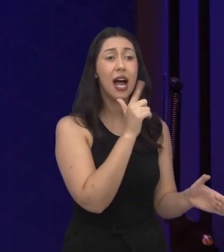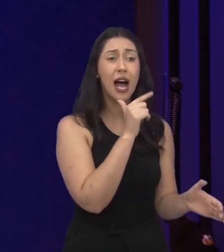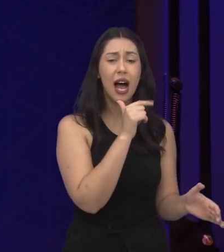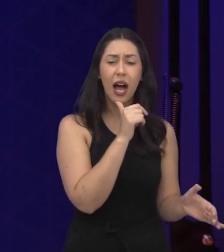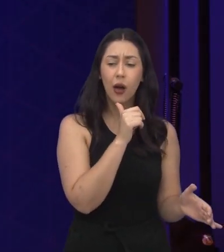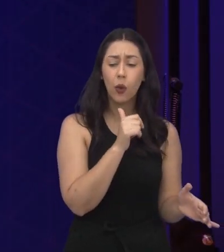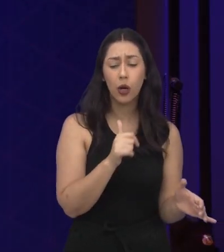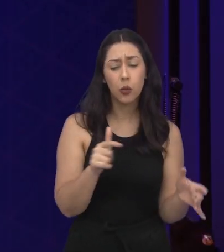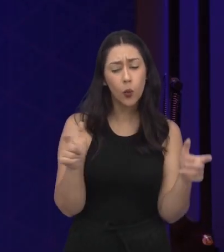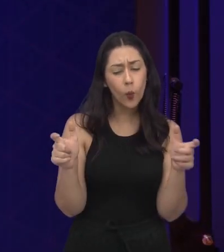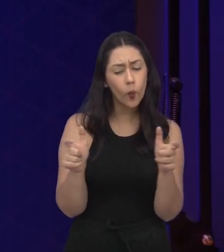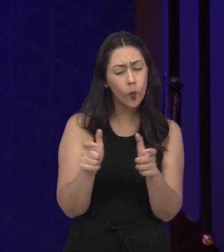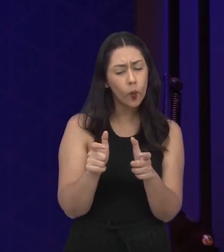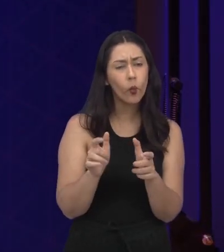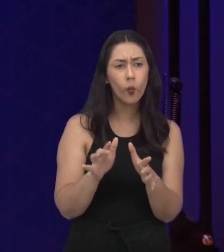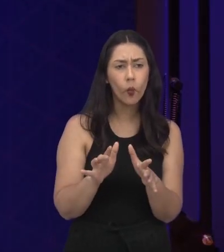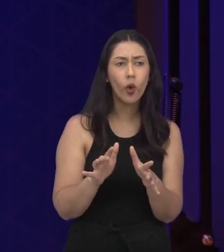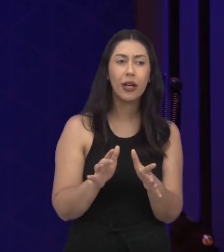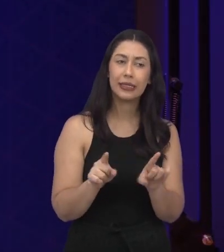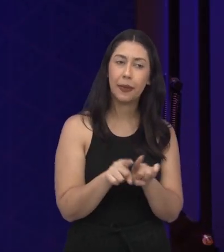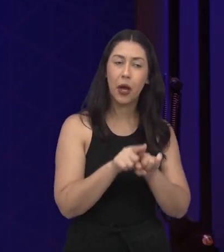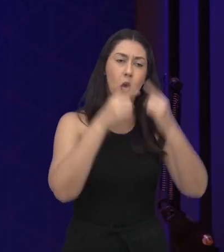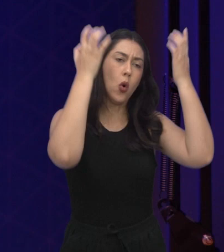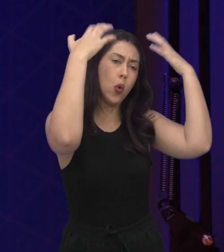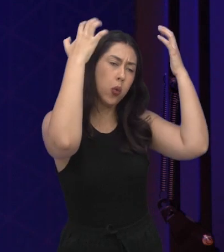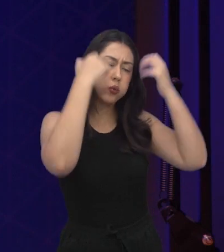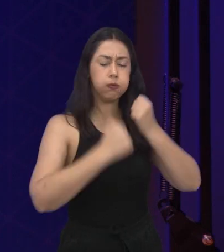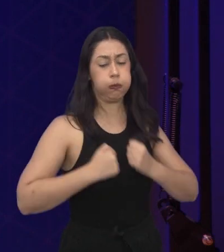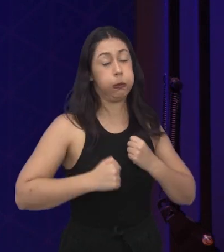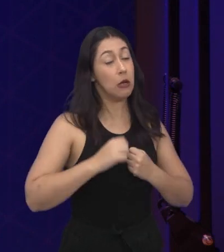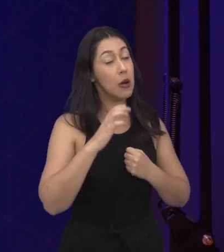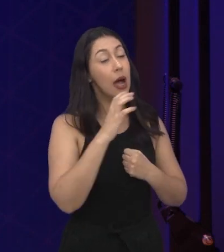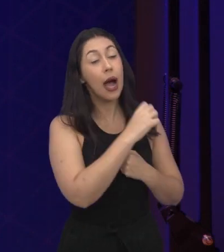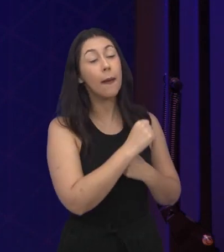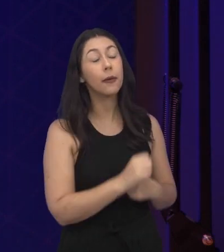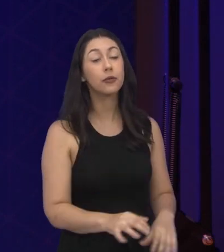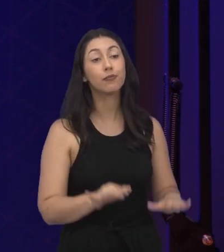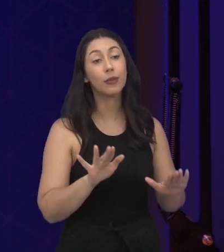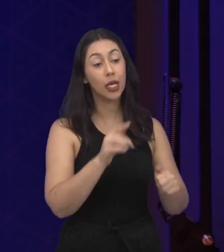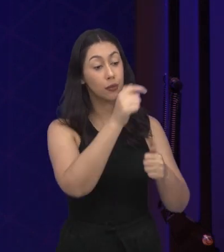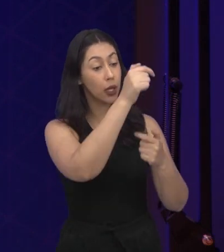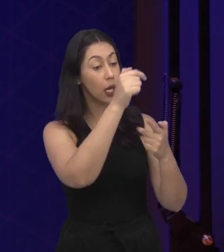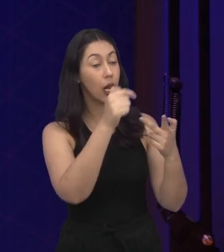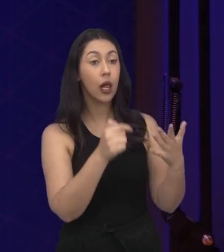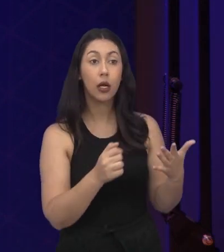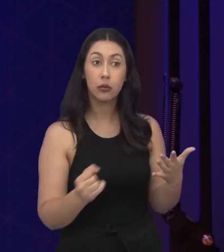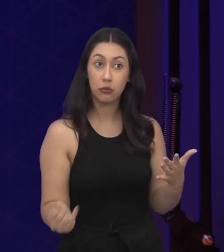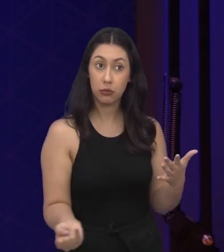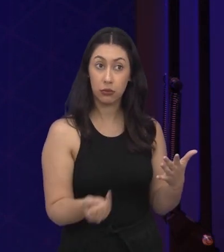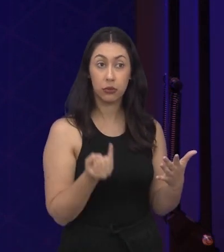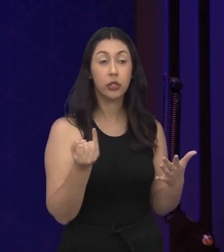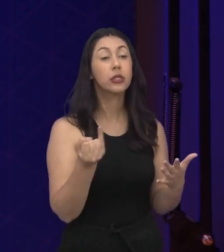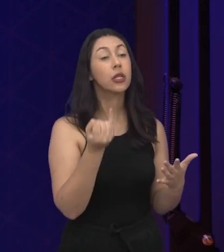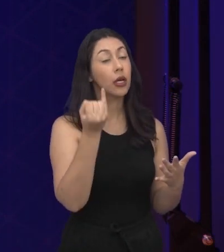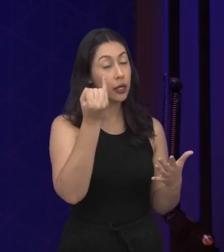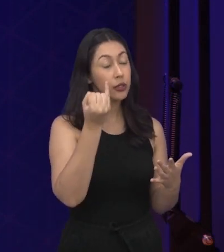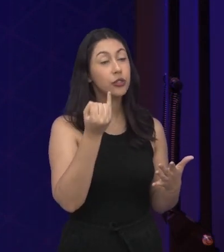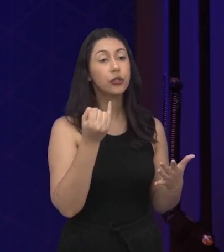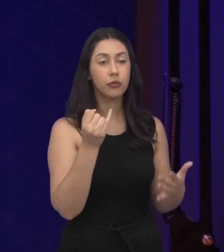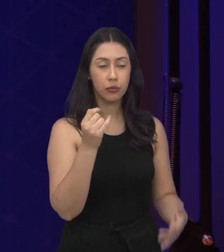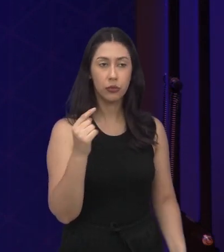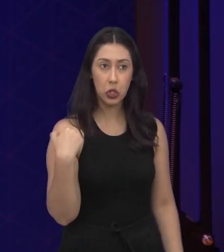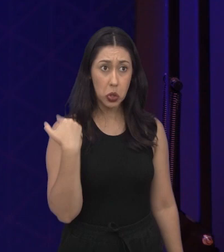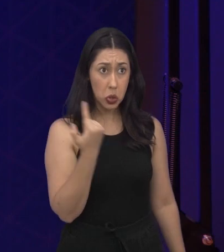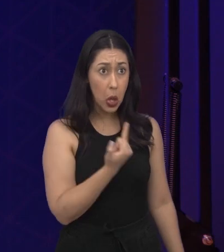água, tenta ficar menos tempo no chuveiro. Só que essas questões, elas são importantes, é muito